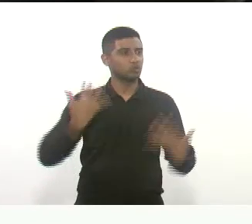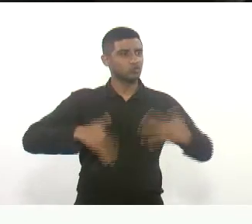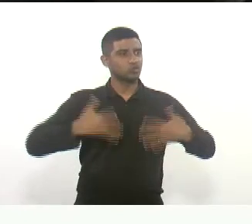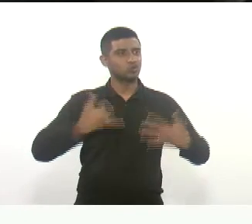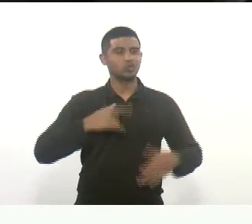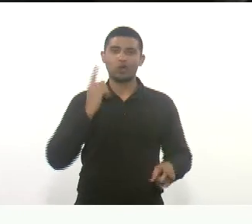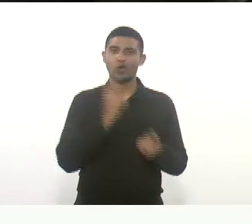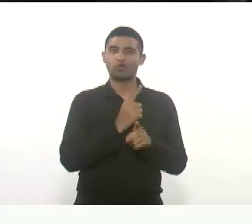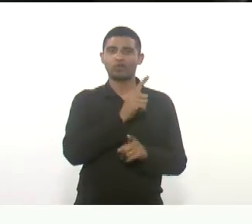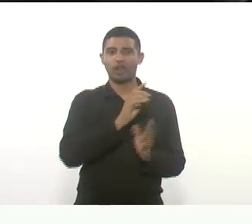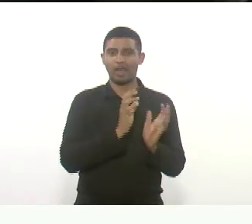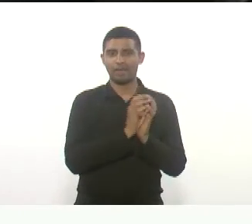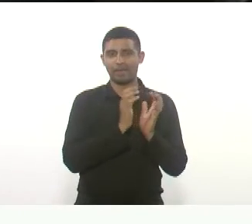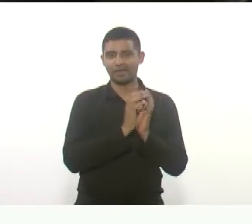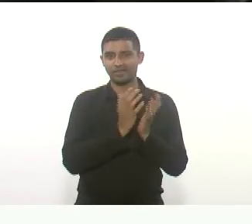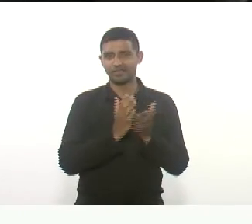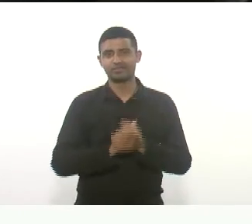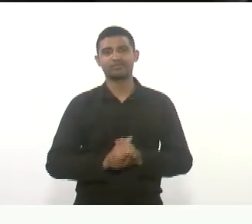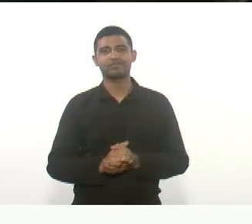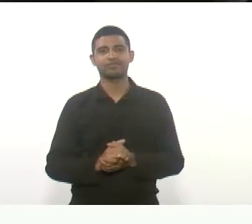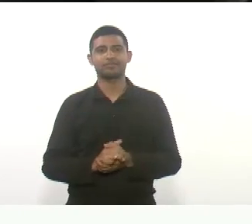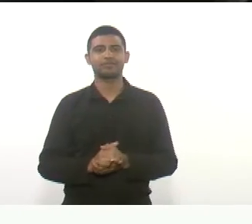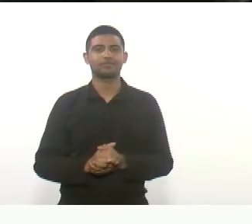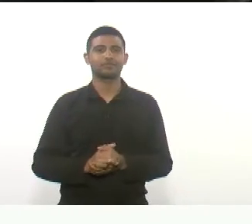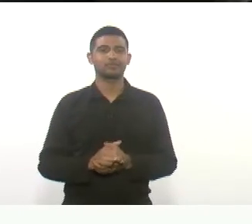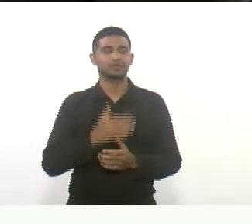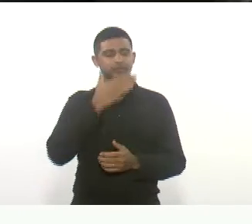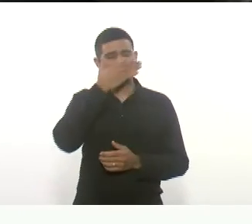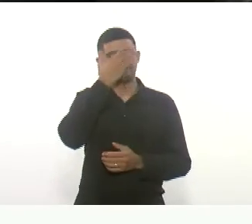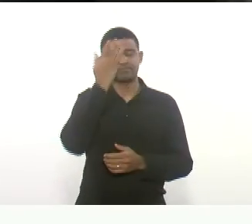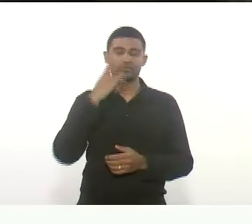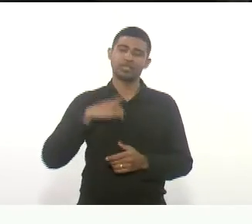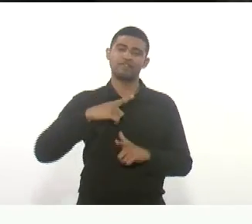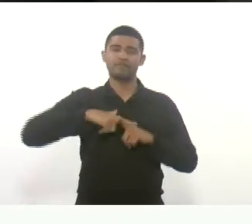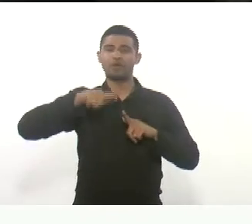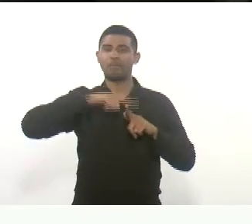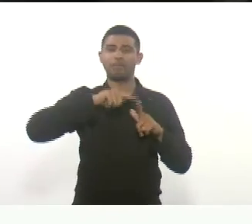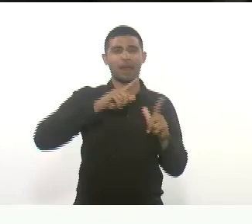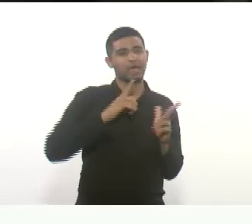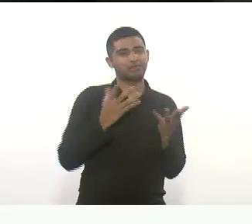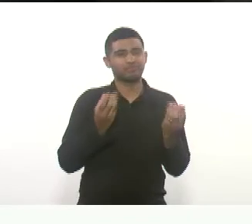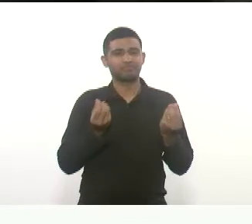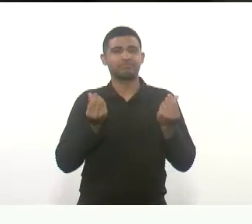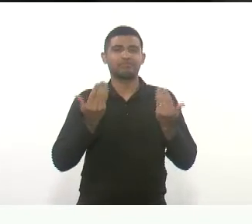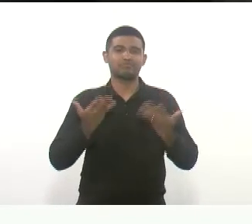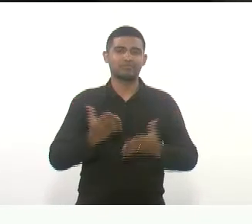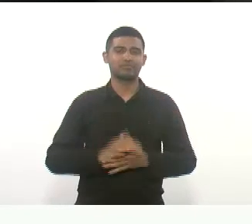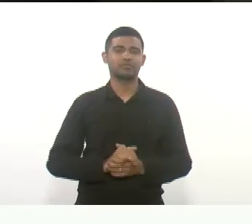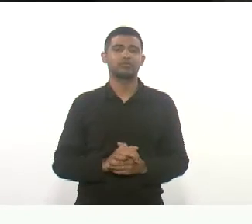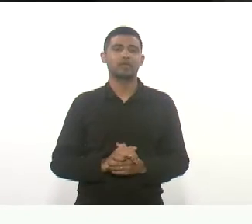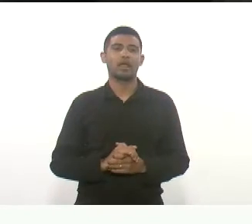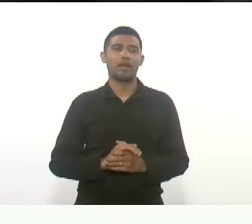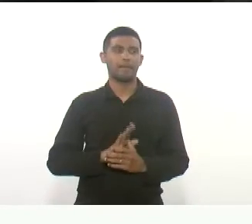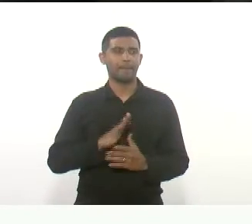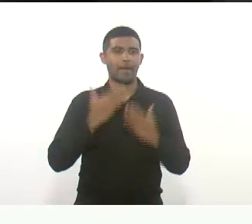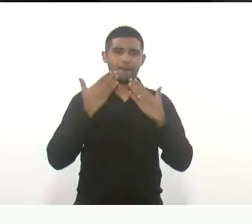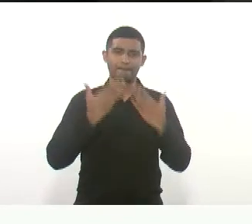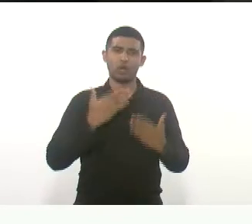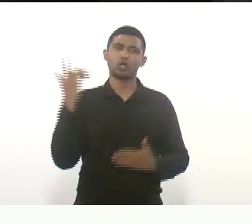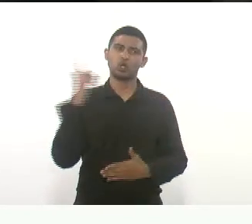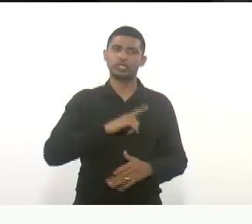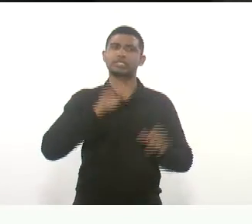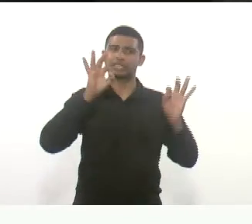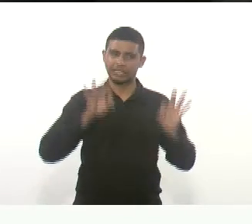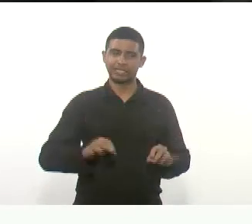encontrado em Pernambuco, claro, sem aleatorização, com problemas de identificação, mas com indícios de que realmente dá muito